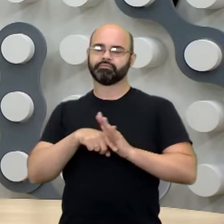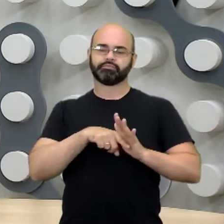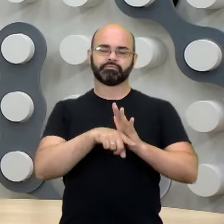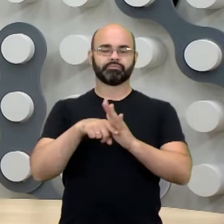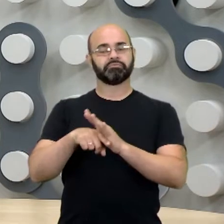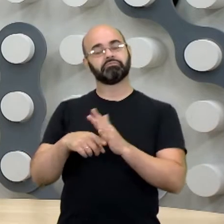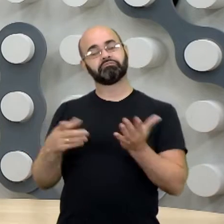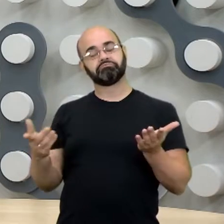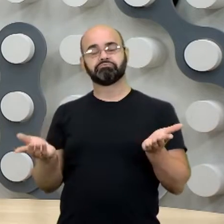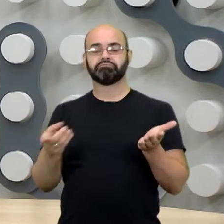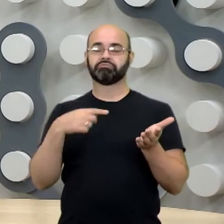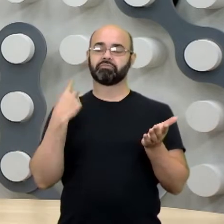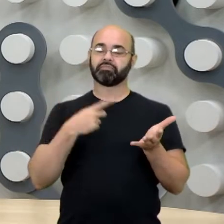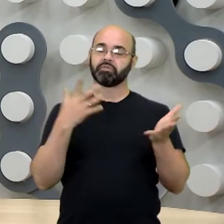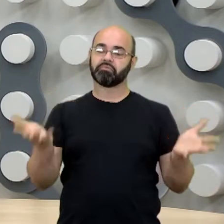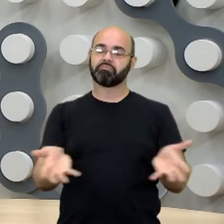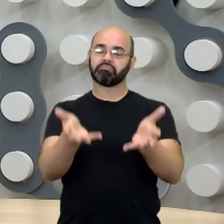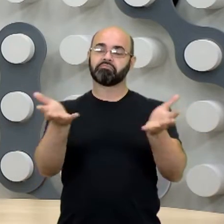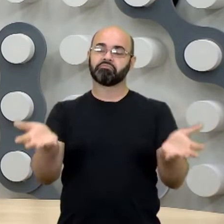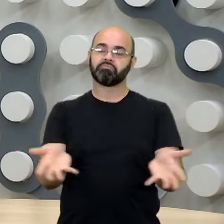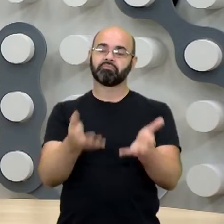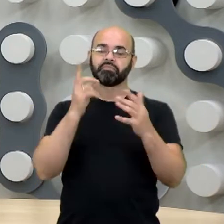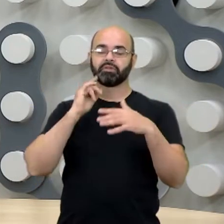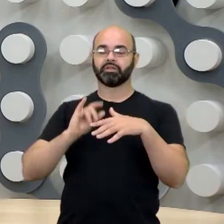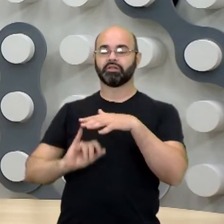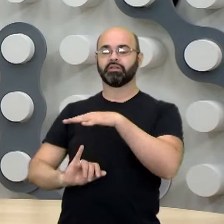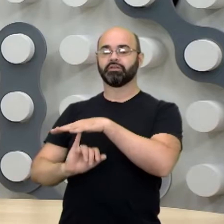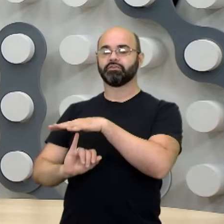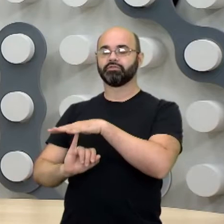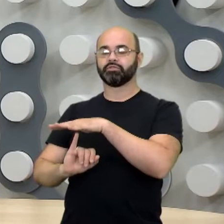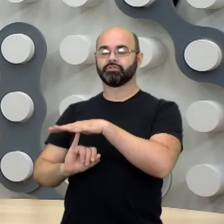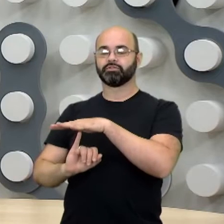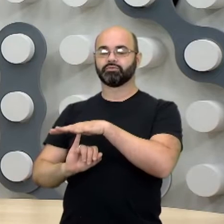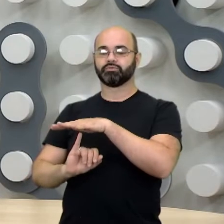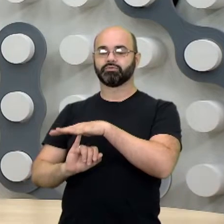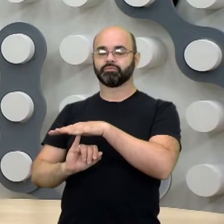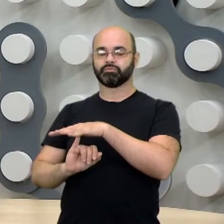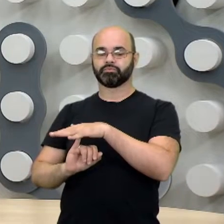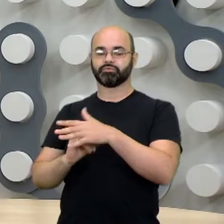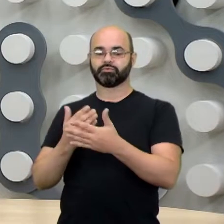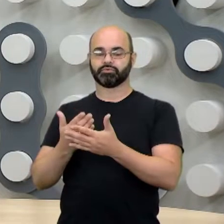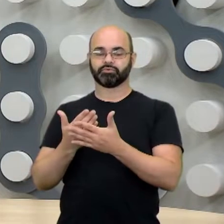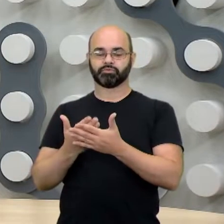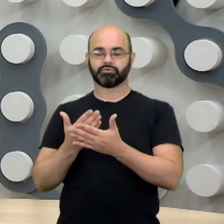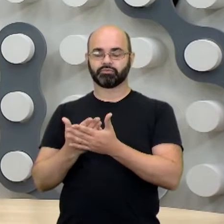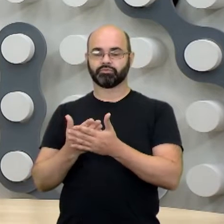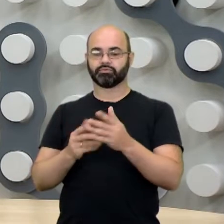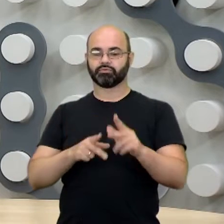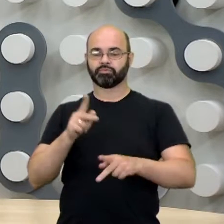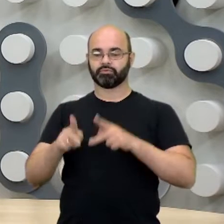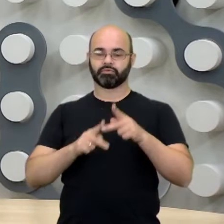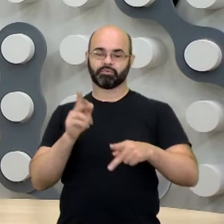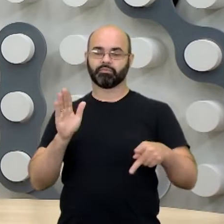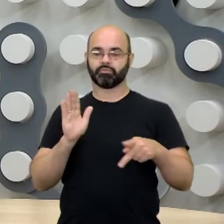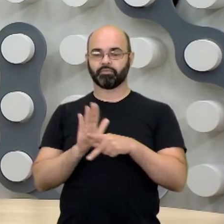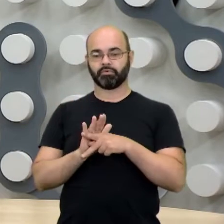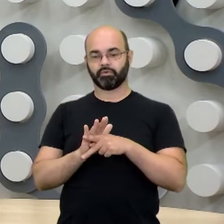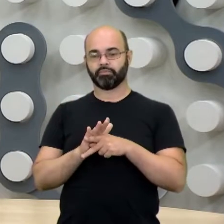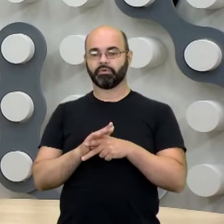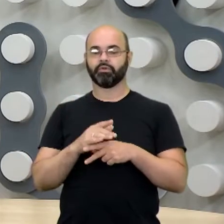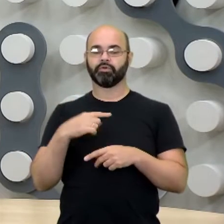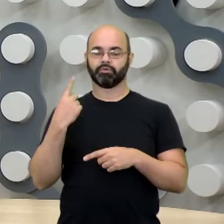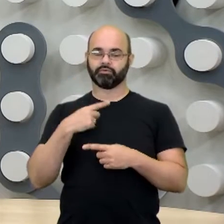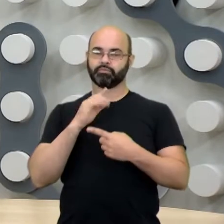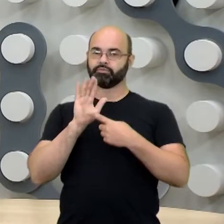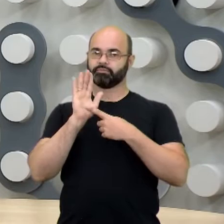até incentivando, mostrando o Instituto aí de Estudos Populacionais, né, que são alguns aí que nós vamos mostrar, são vários